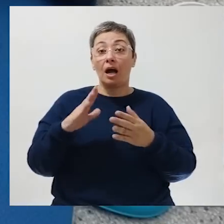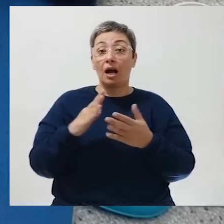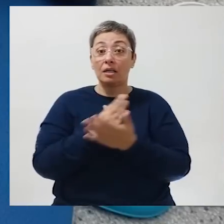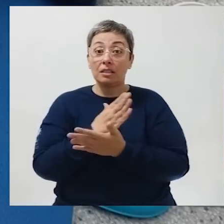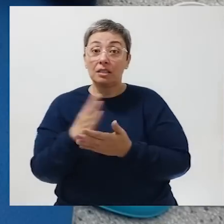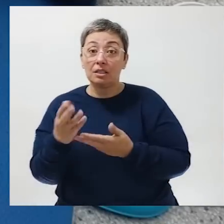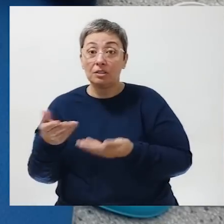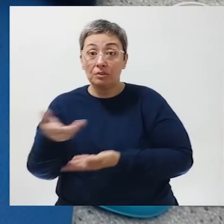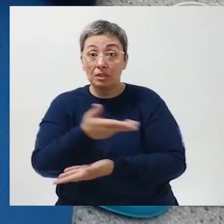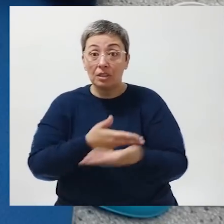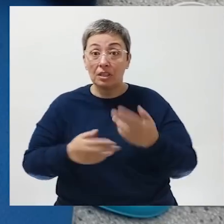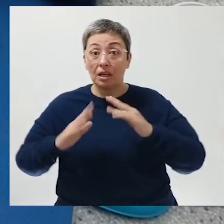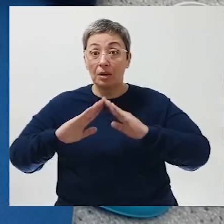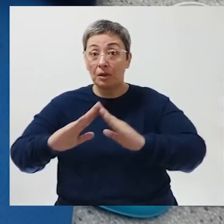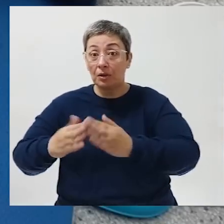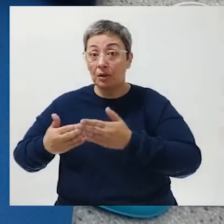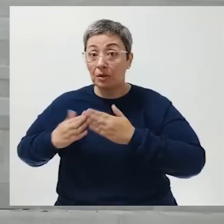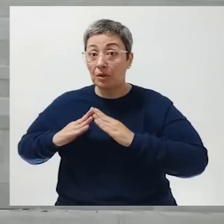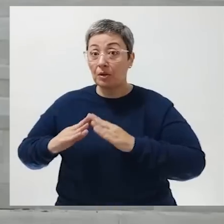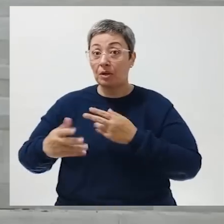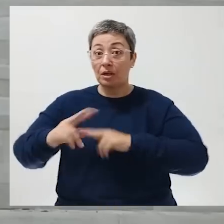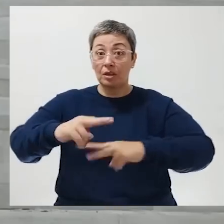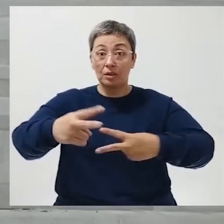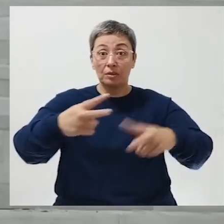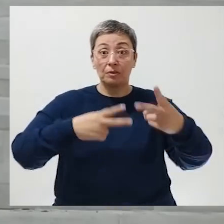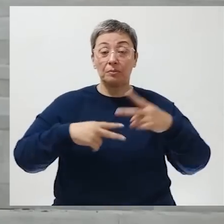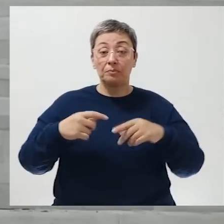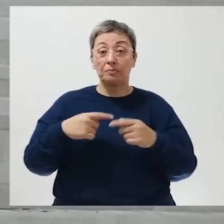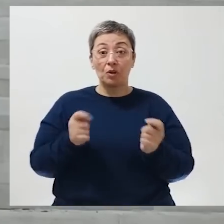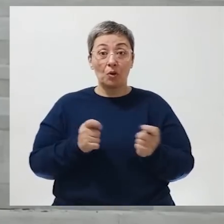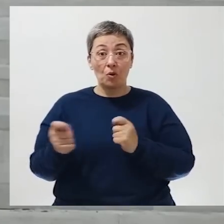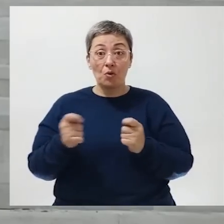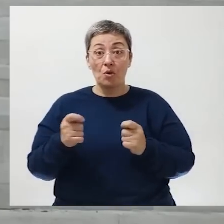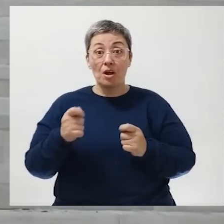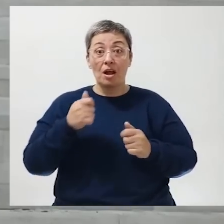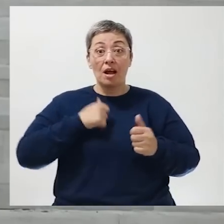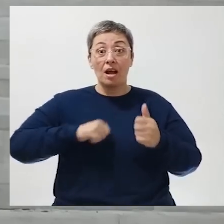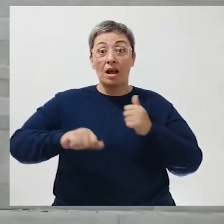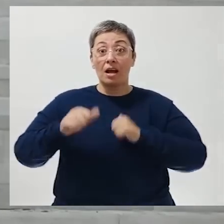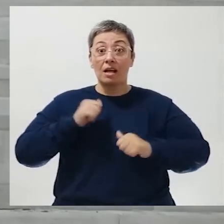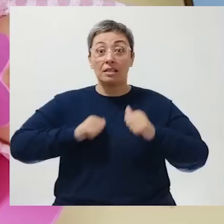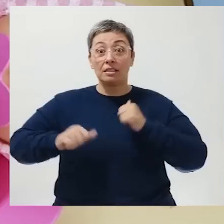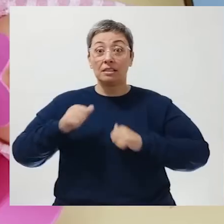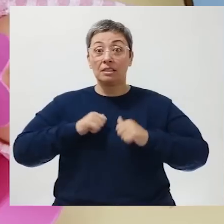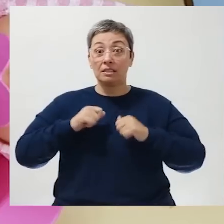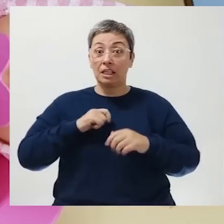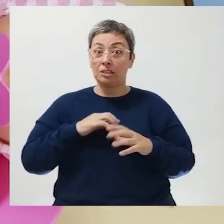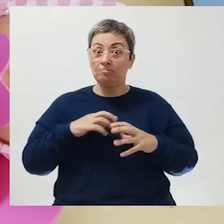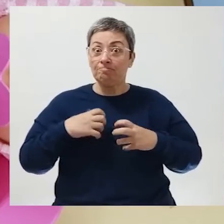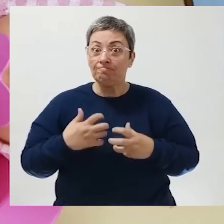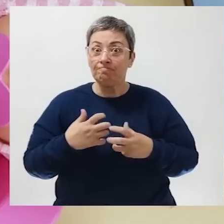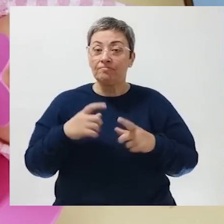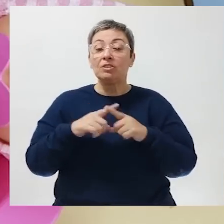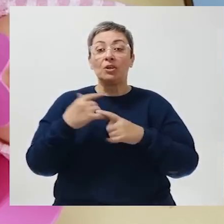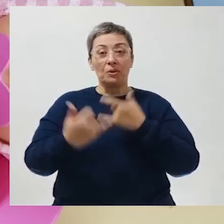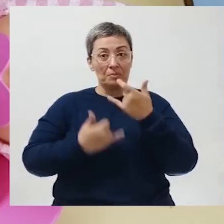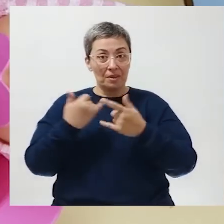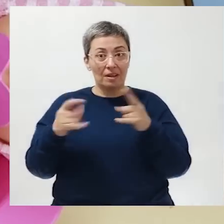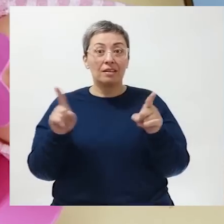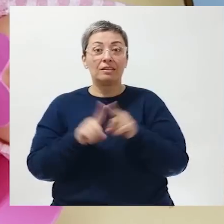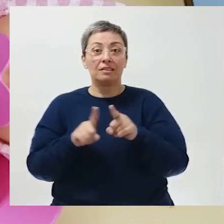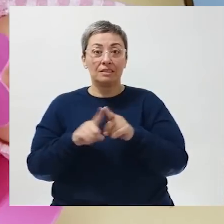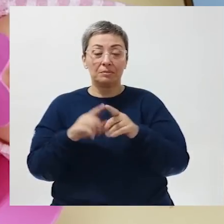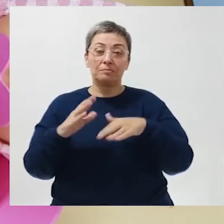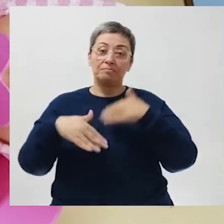dividir, a compartilhar. Controlar também a ansiedade e a impulsividade. O brincar também auxilia